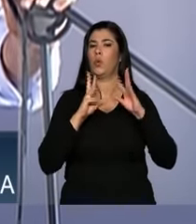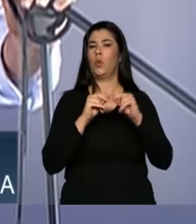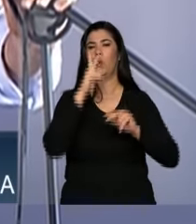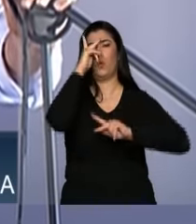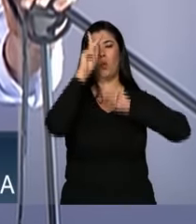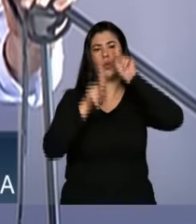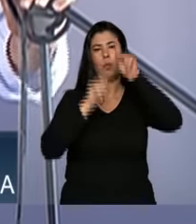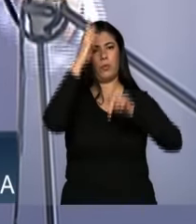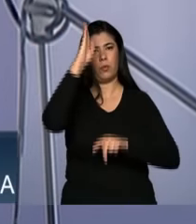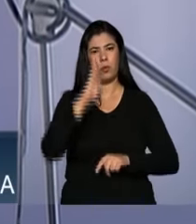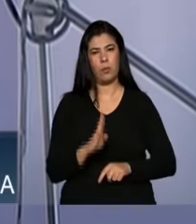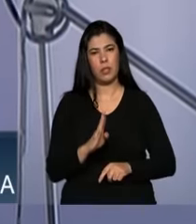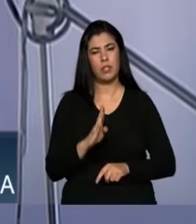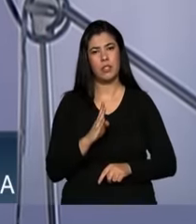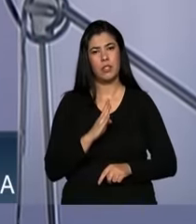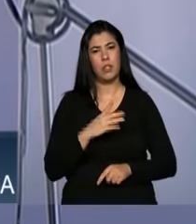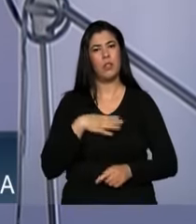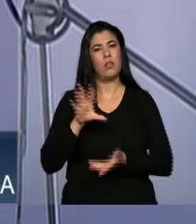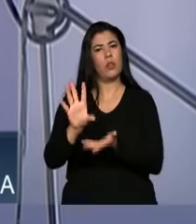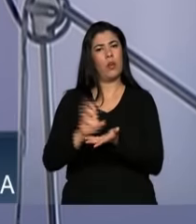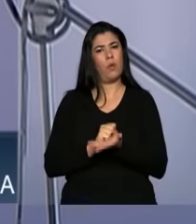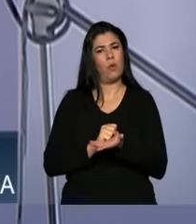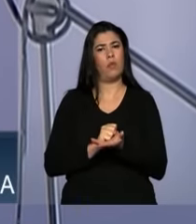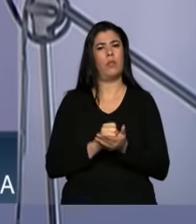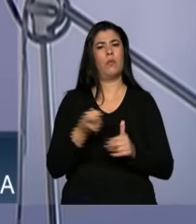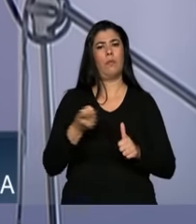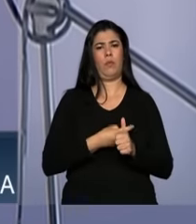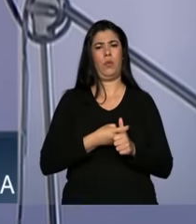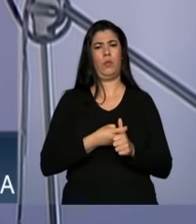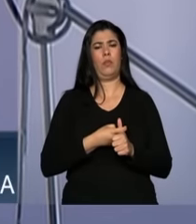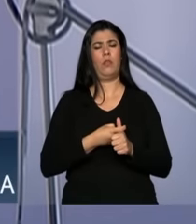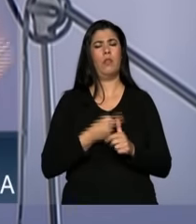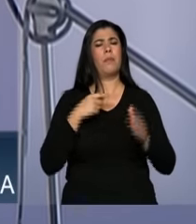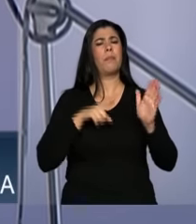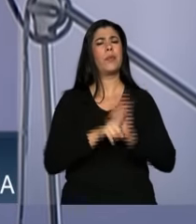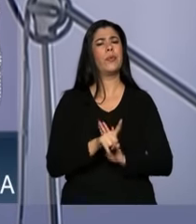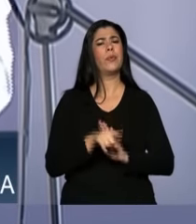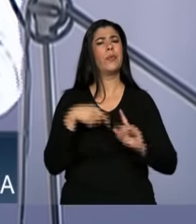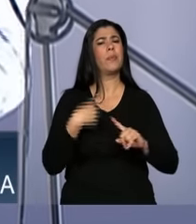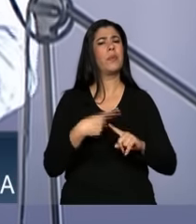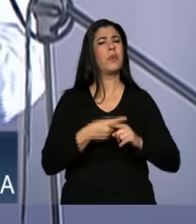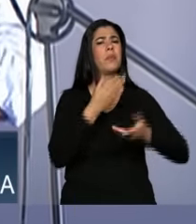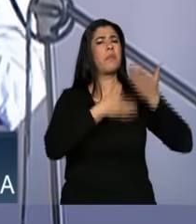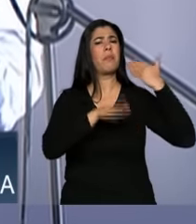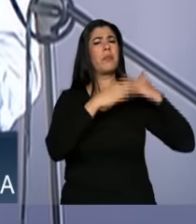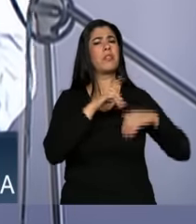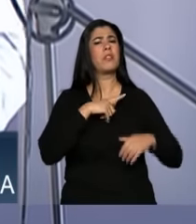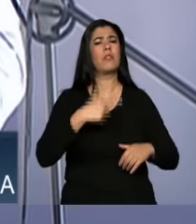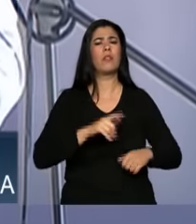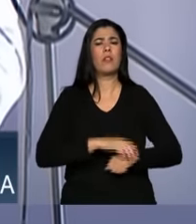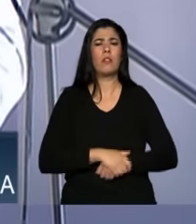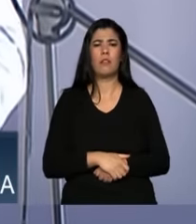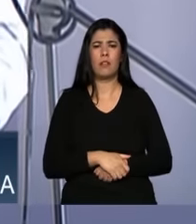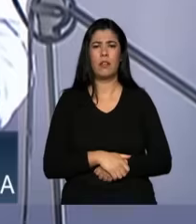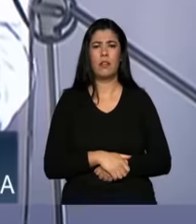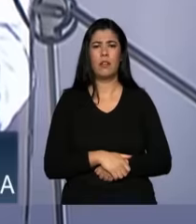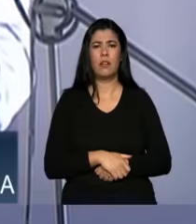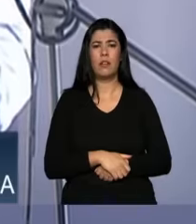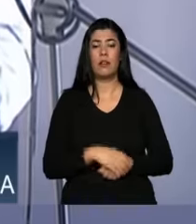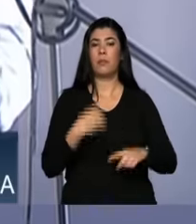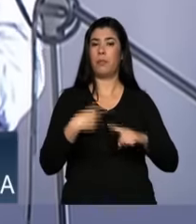recolhe. Aí alguém pode perguntar, e por que isso não foi feito no passado? Porque não tinha